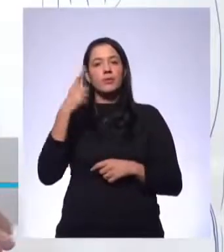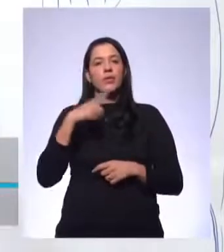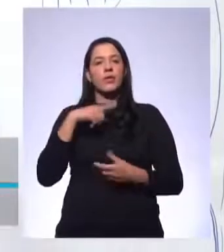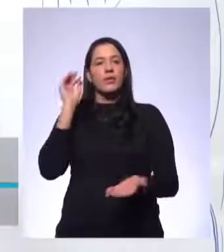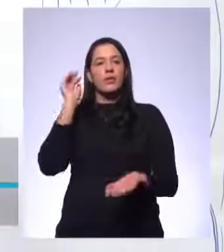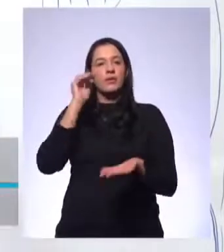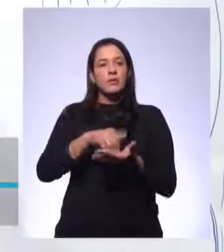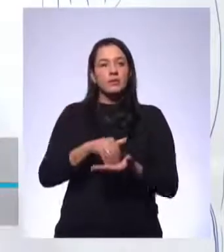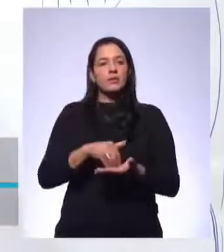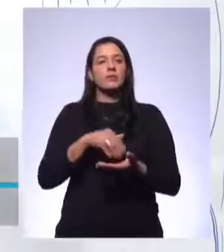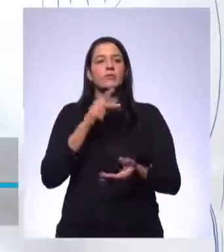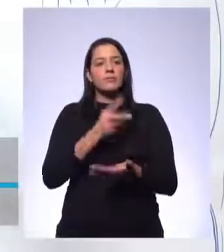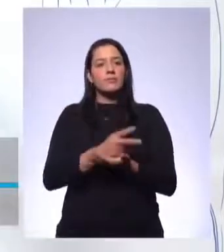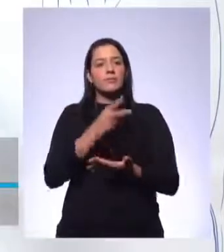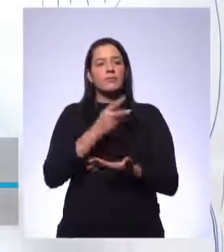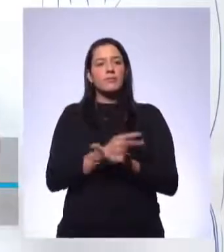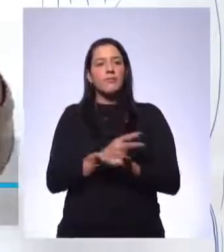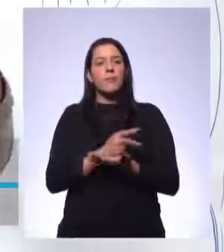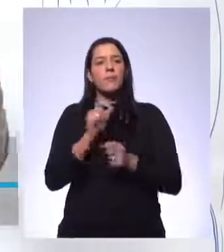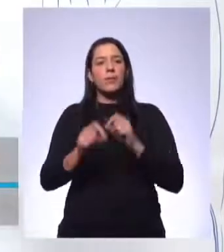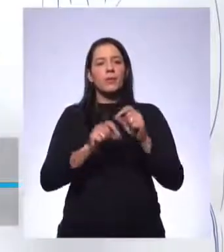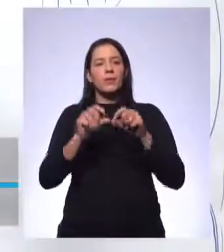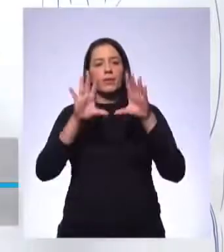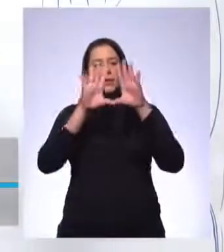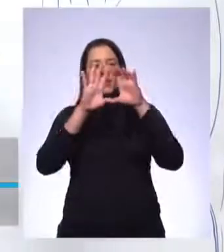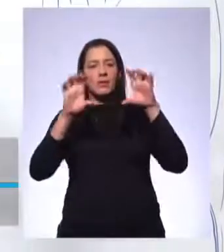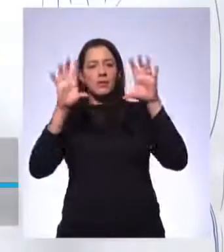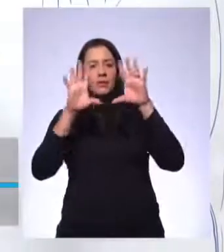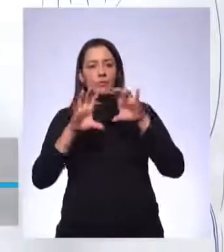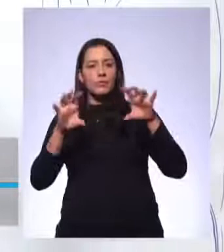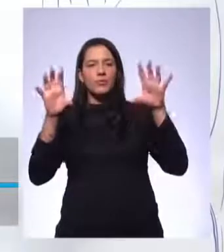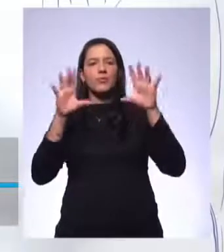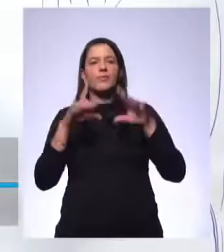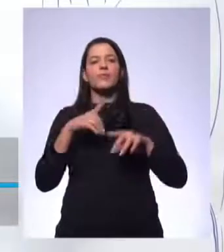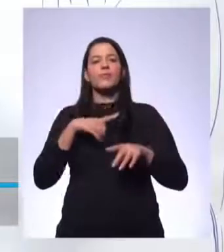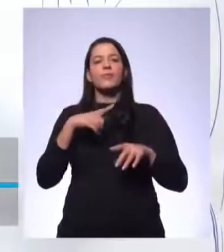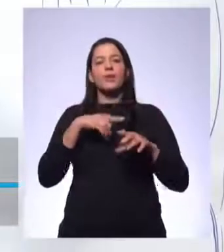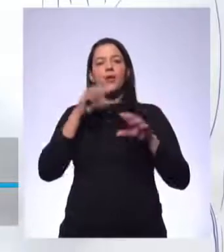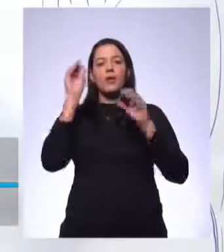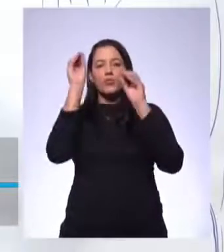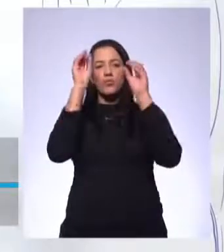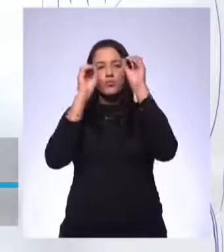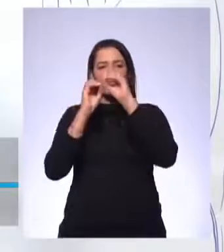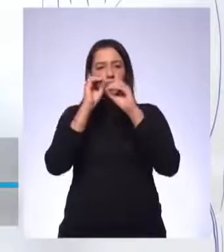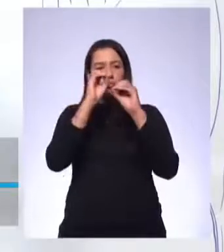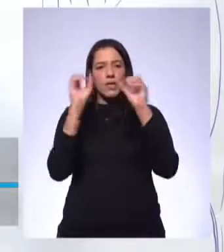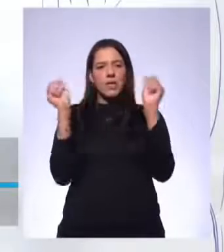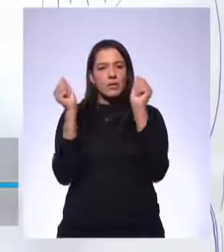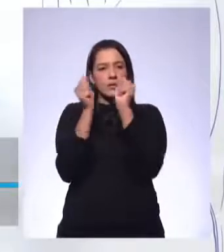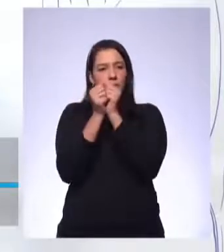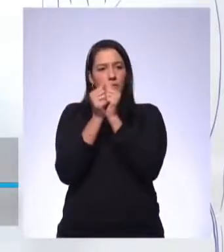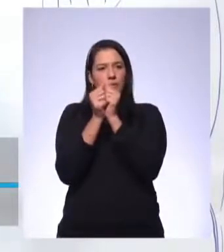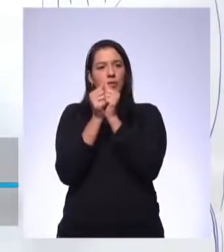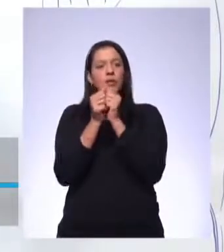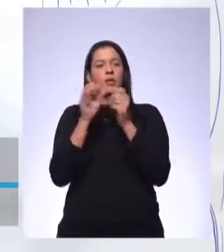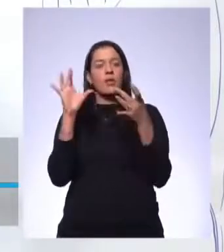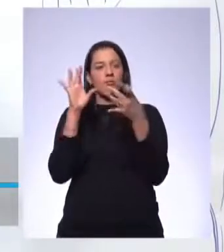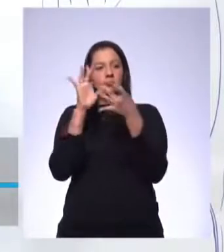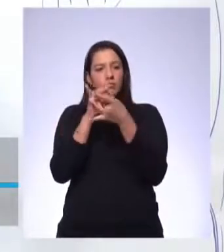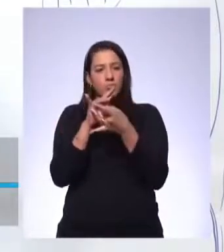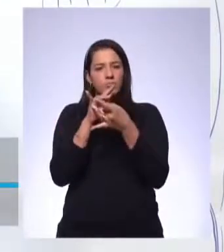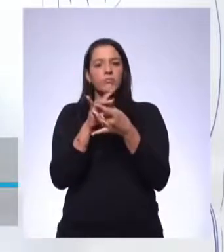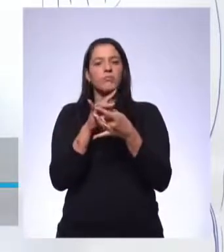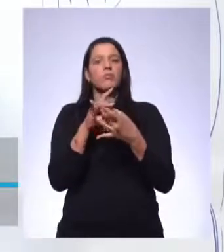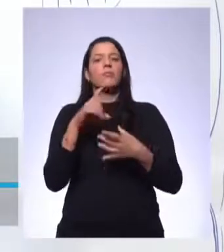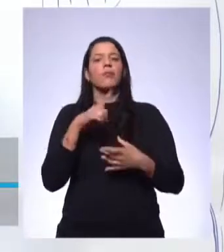certa frequência de lá na nuvem também essas gotículas se unirem, mas quando há a união,